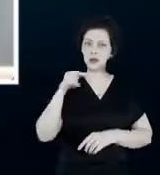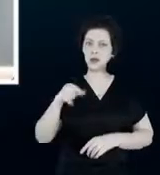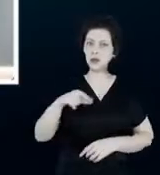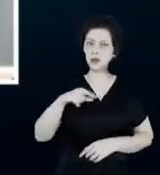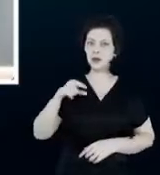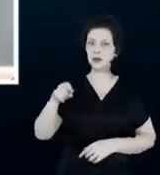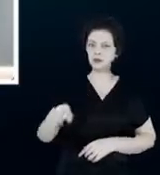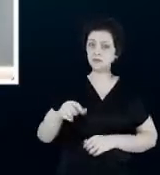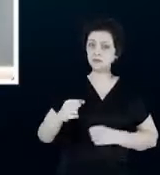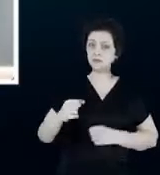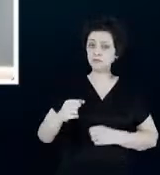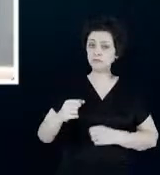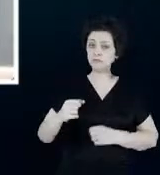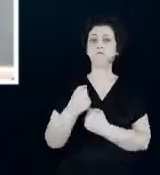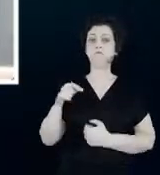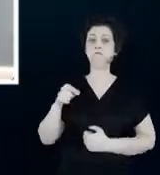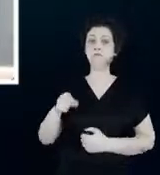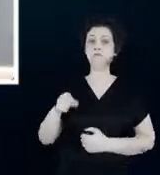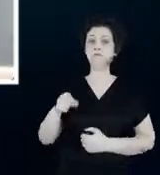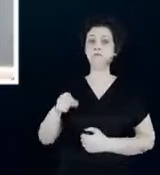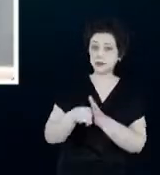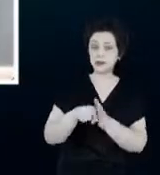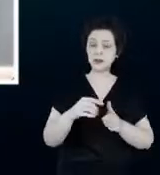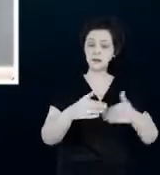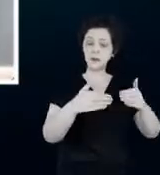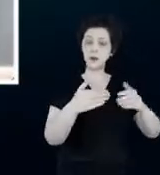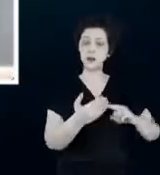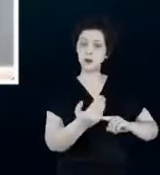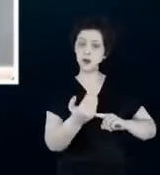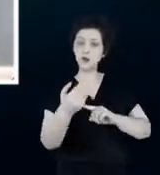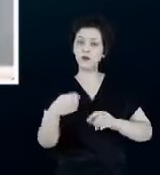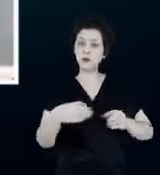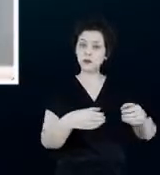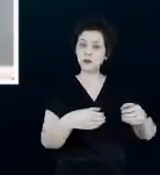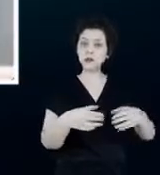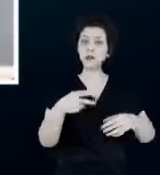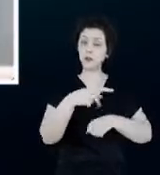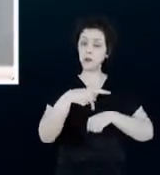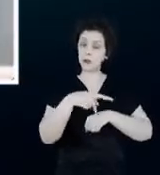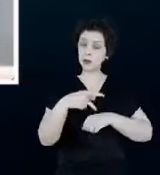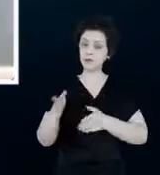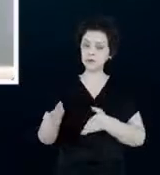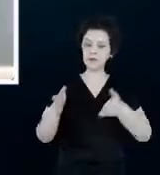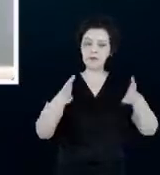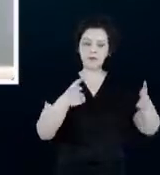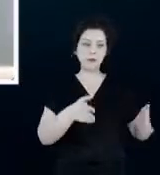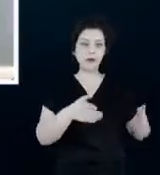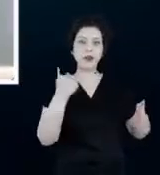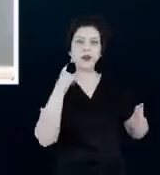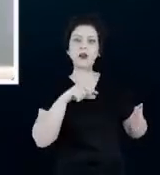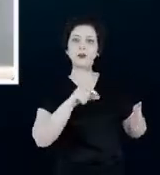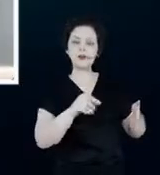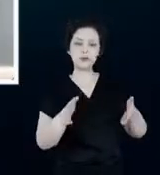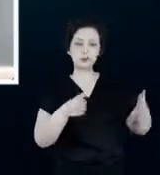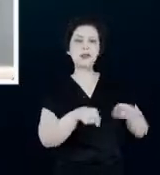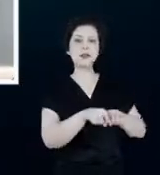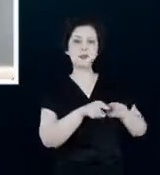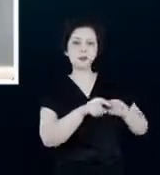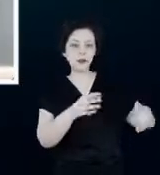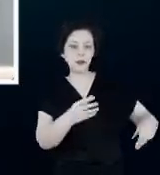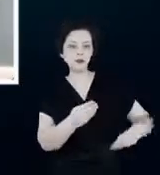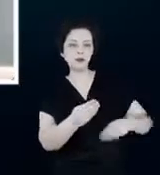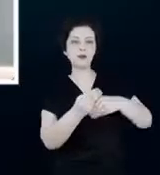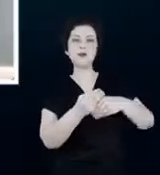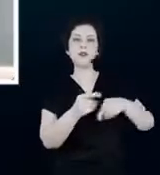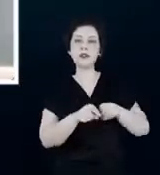de apoio à pesquisa, desenvolvimento e inovação no país e que passa a ser contemplado também nesse leque,